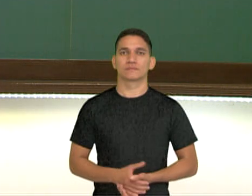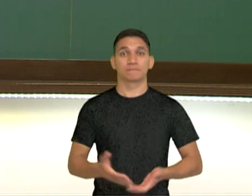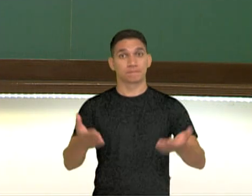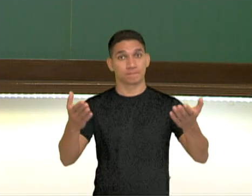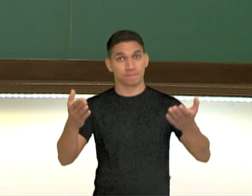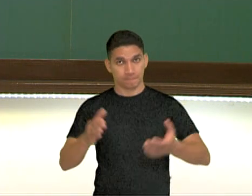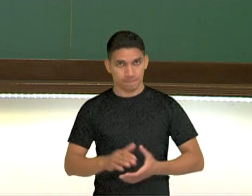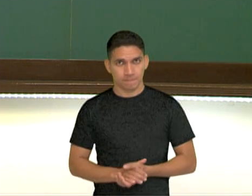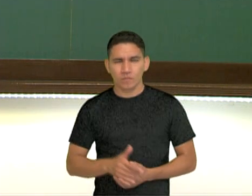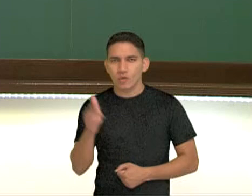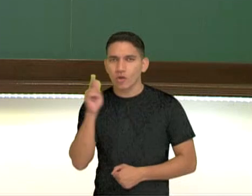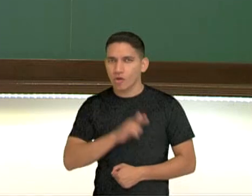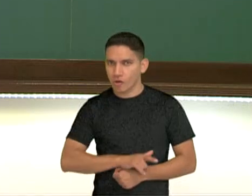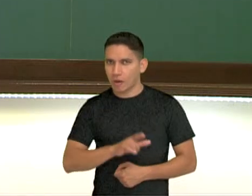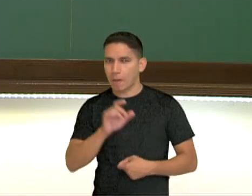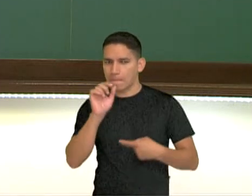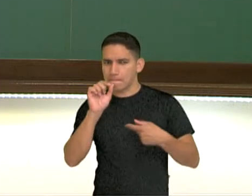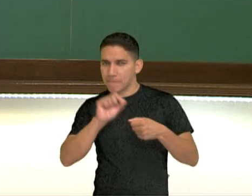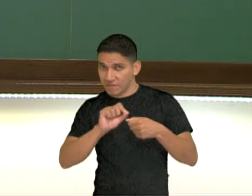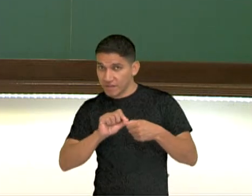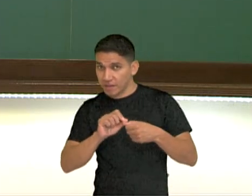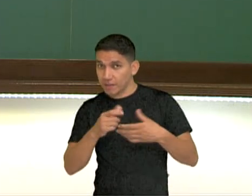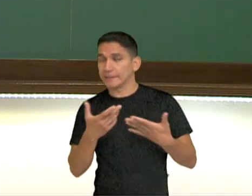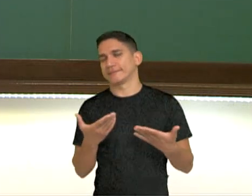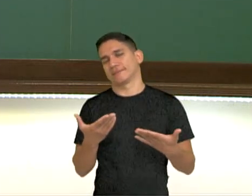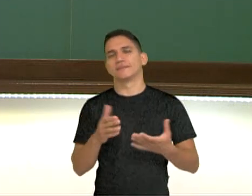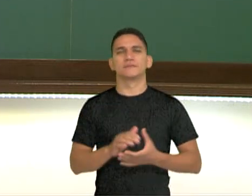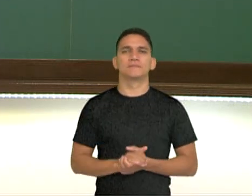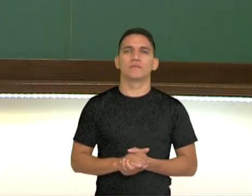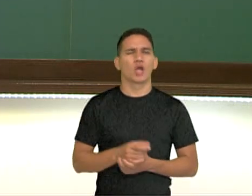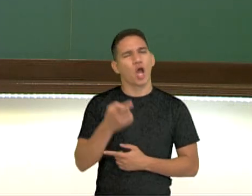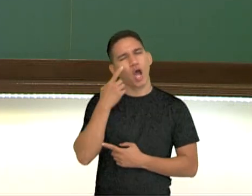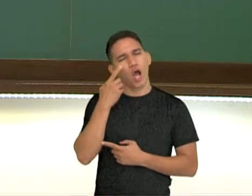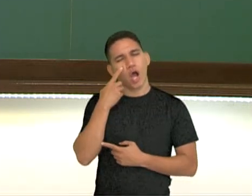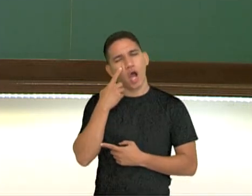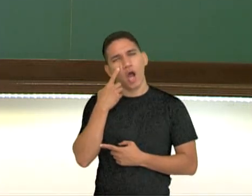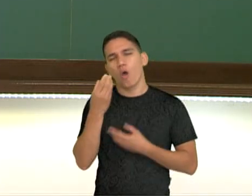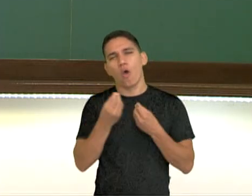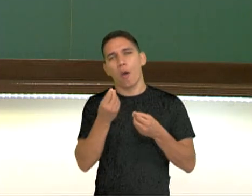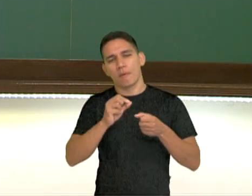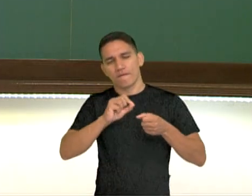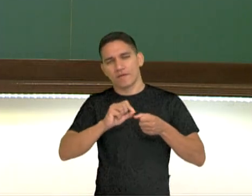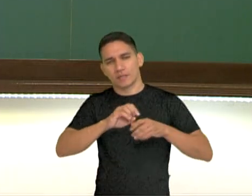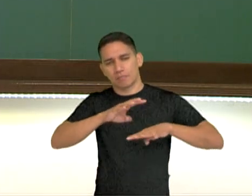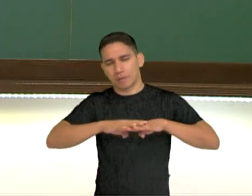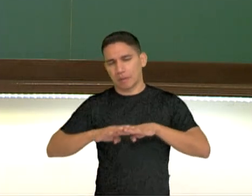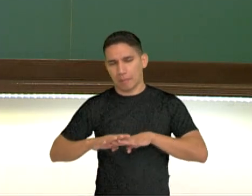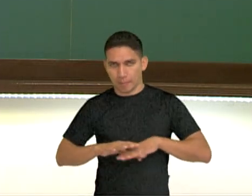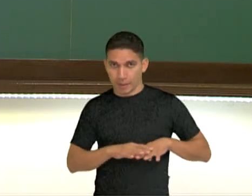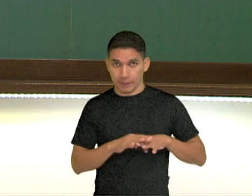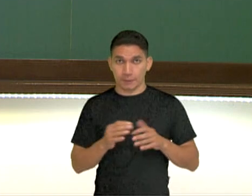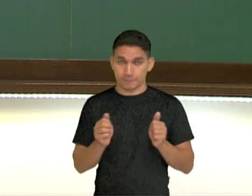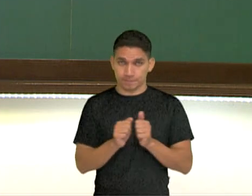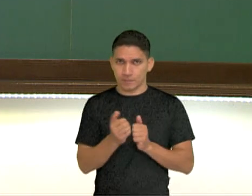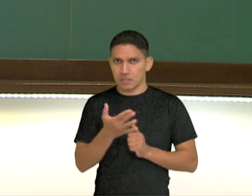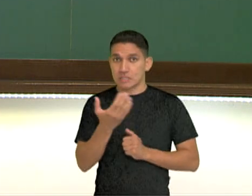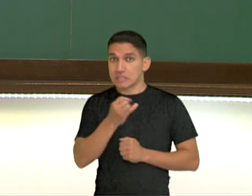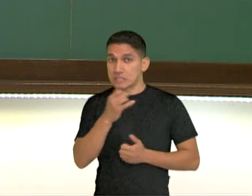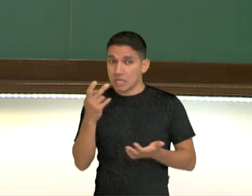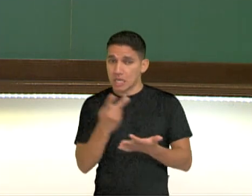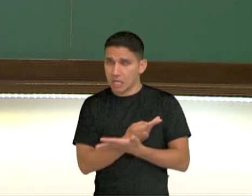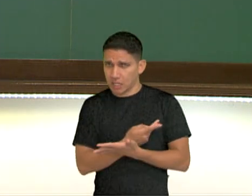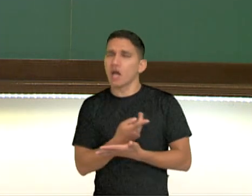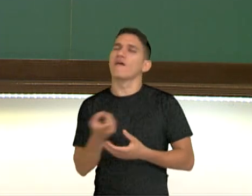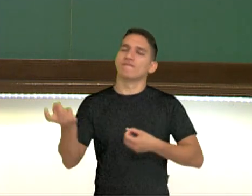E aí, meus queridos, conseguiram fazer? Cara, vamos acompanhar comigo aqui essa resolução de exercício. Qualquer coisa, refaça.